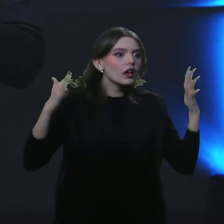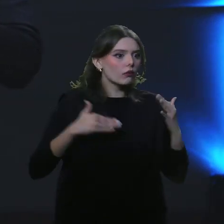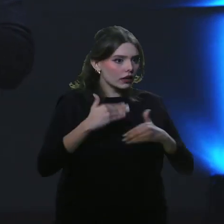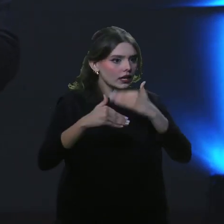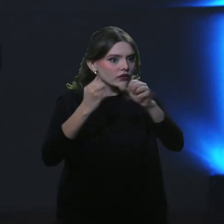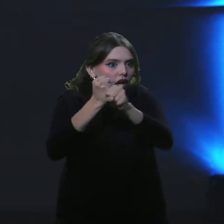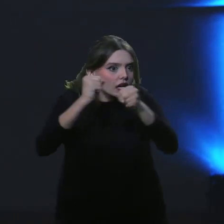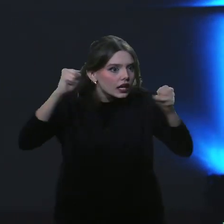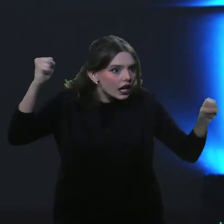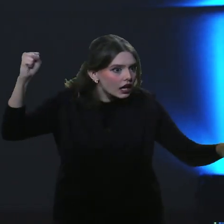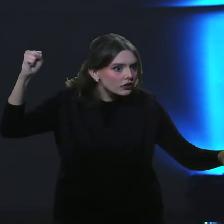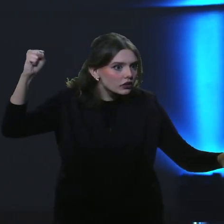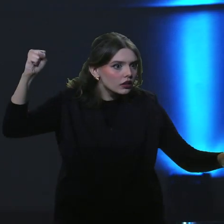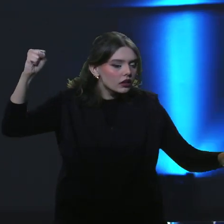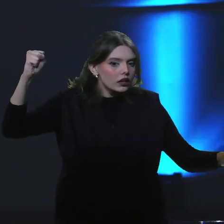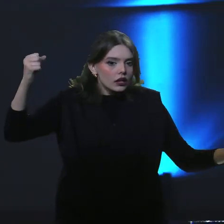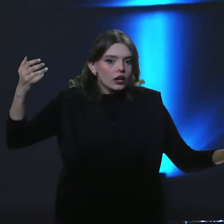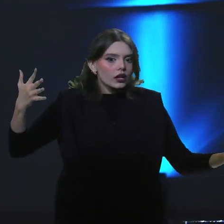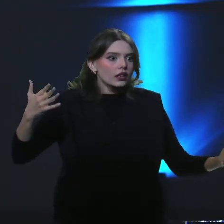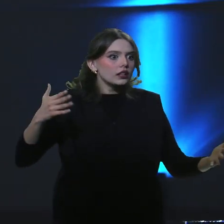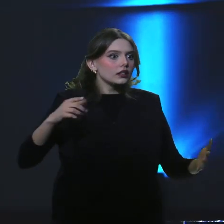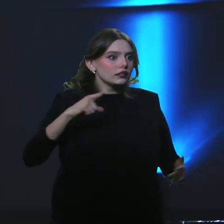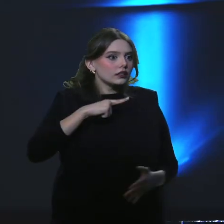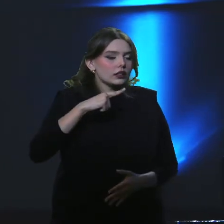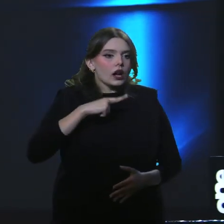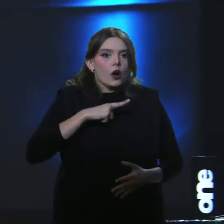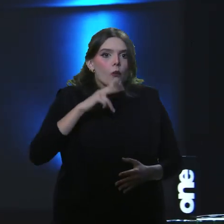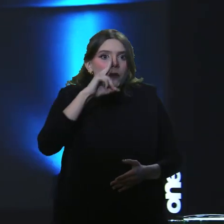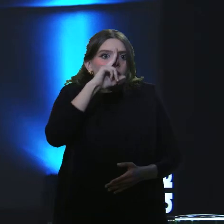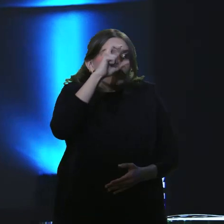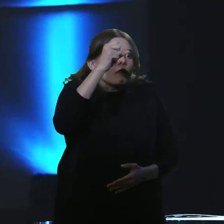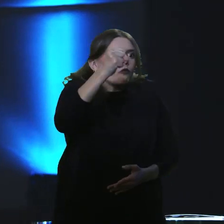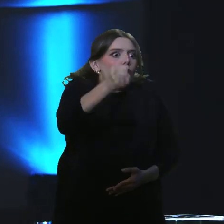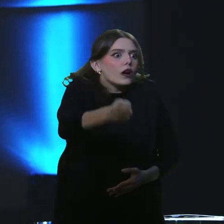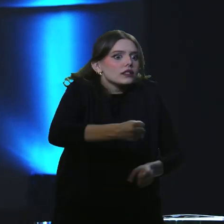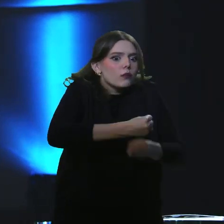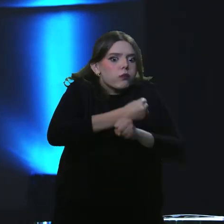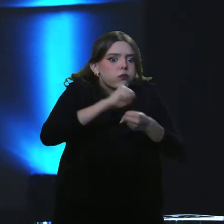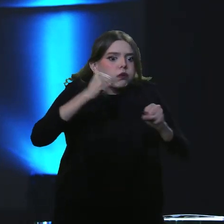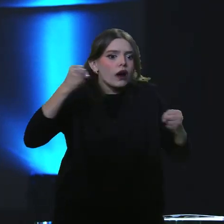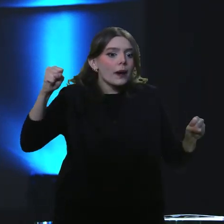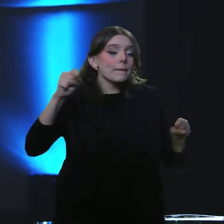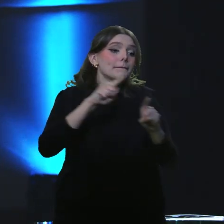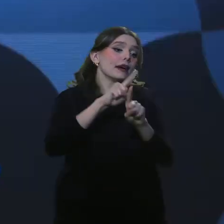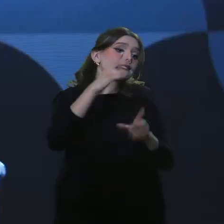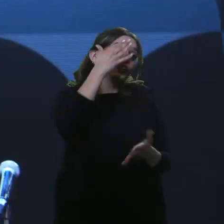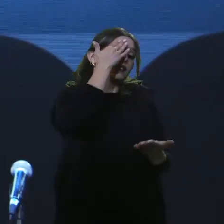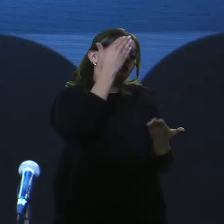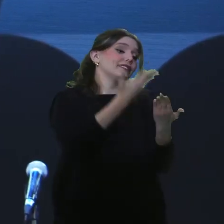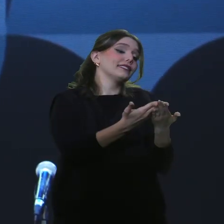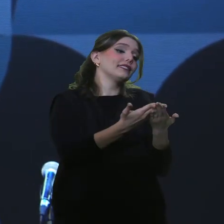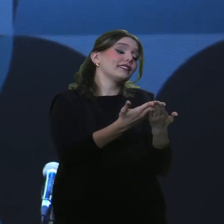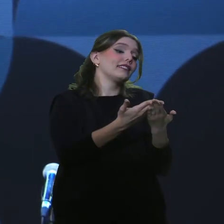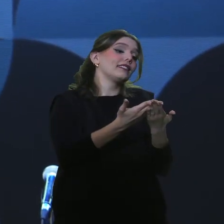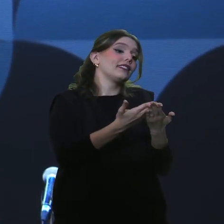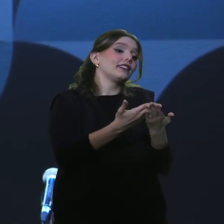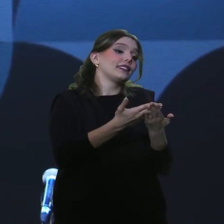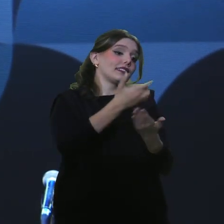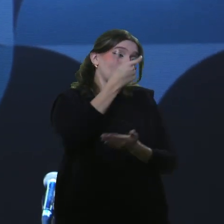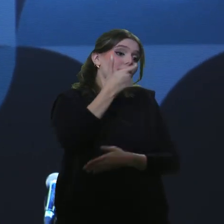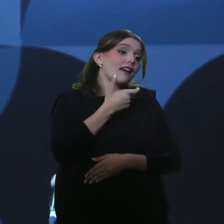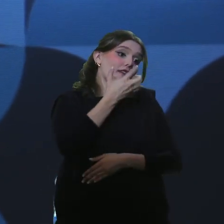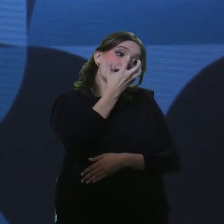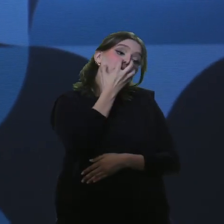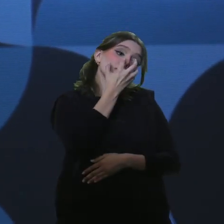é gigantesco, ele tem um potencial dentro dele gigantesco. Mas ele acredita que ele é um vira-lata. Era assim